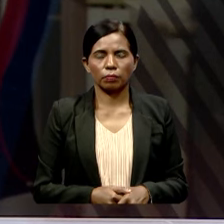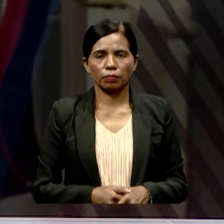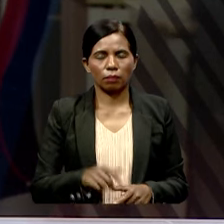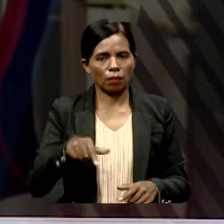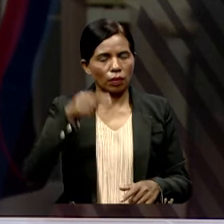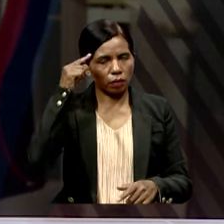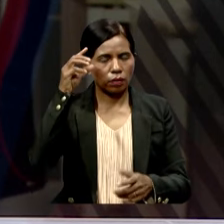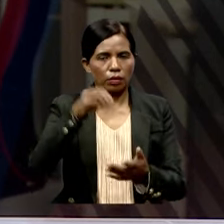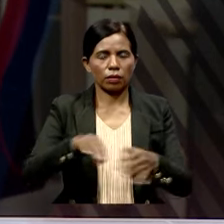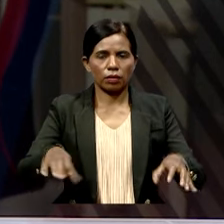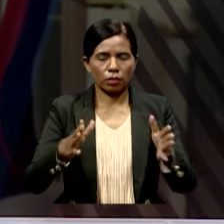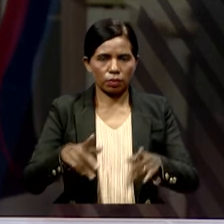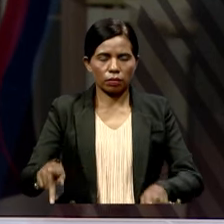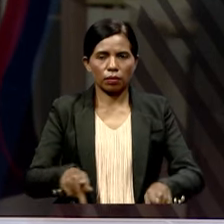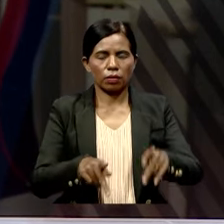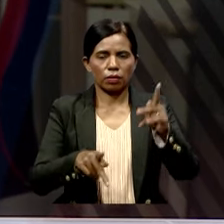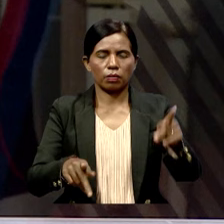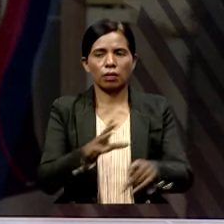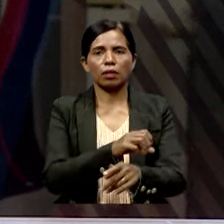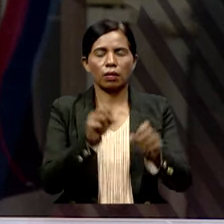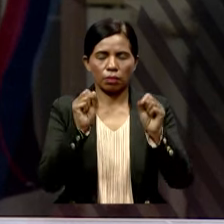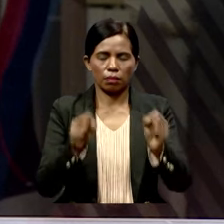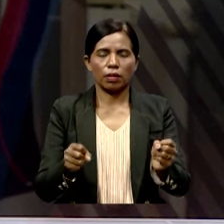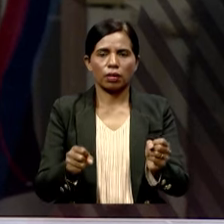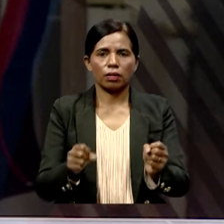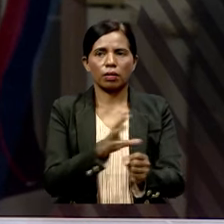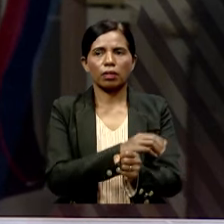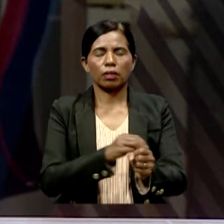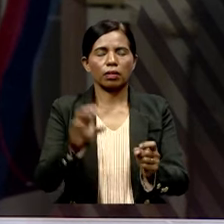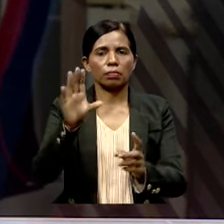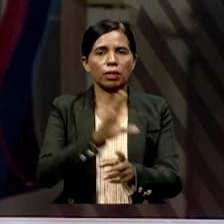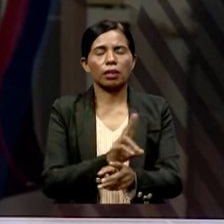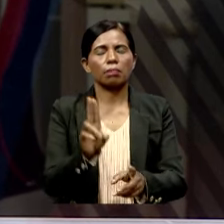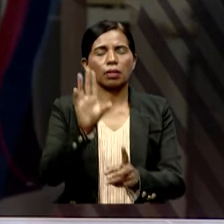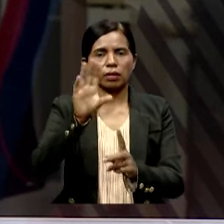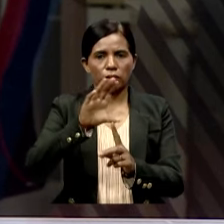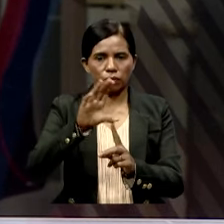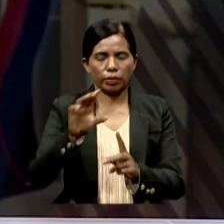Governo permite funcionário público grau Q, Bele assume cargo chefia.